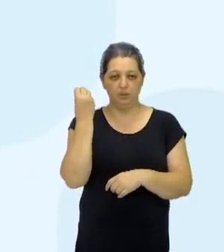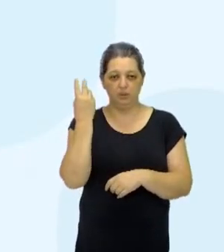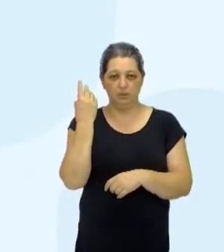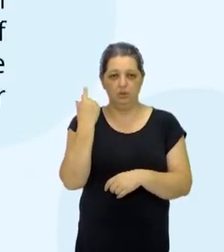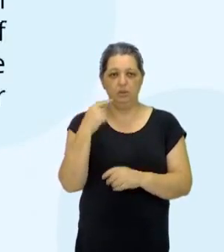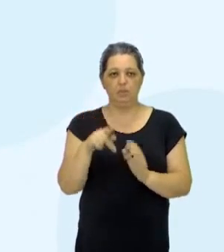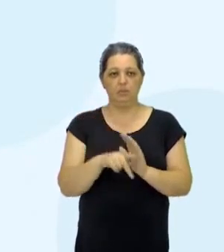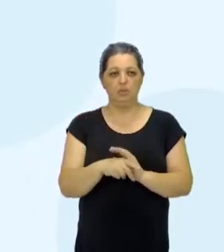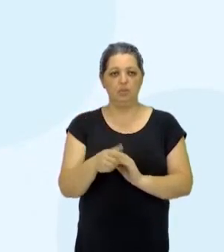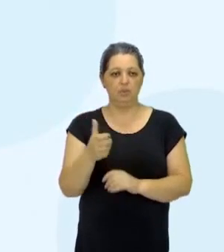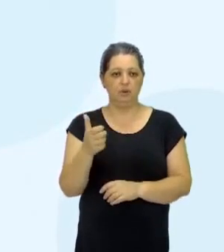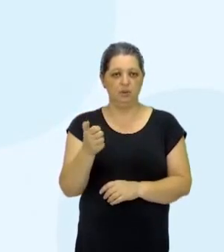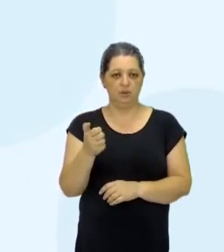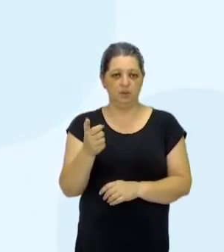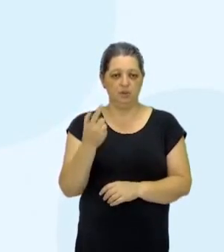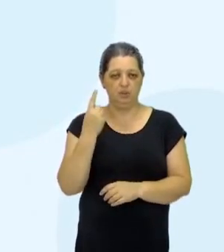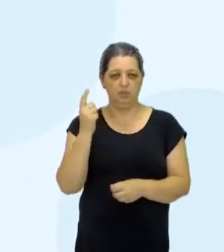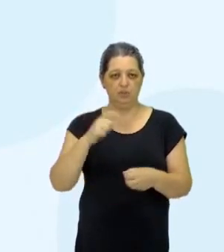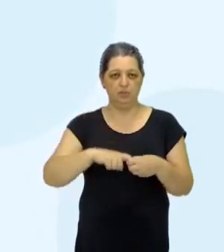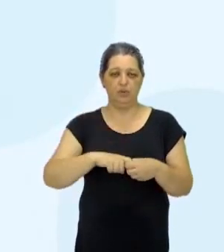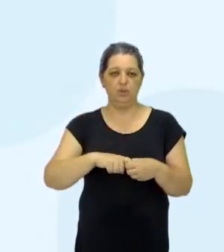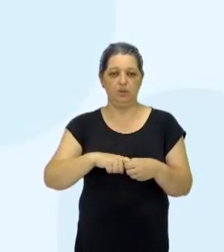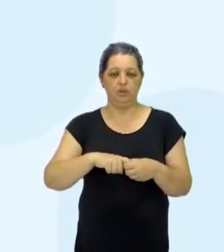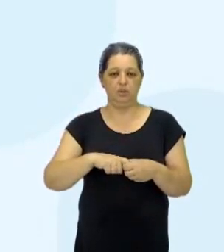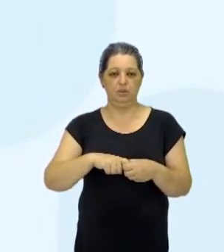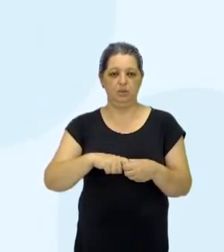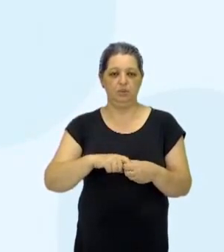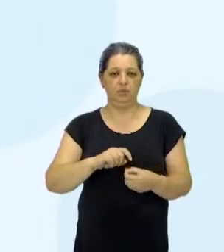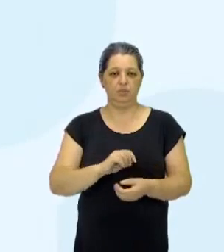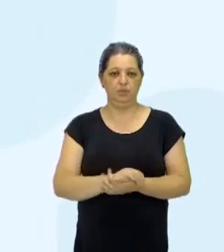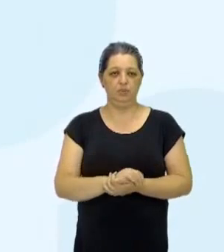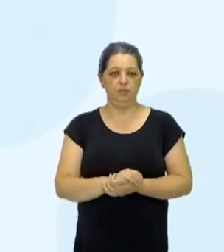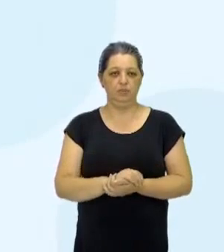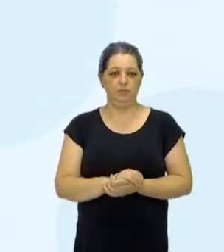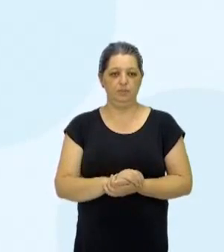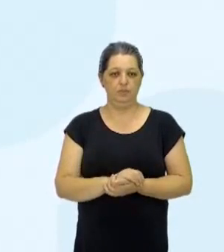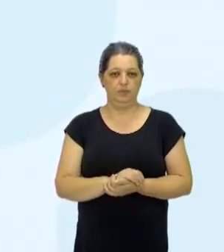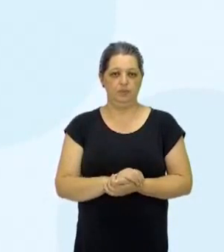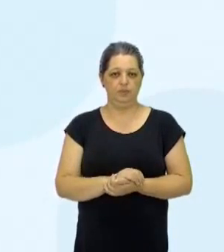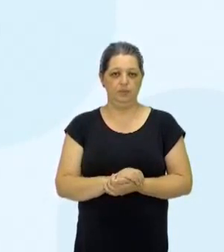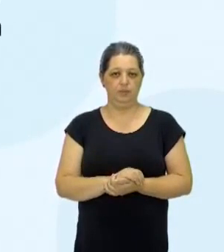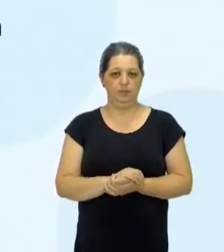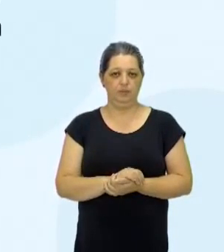minha canetinha. Vamos voltar lá. Ok. Volta.